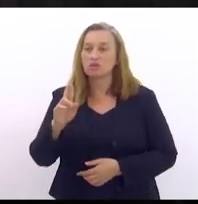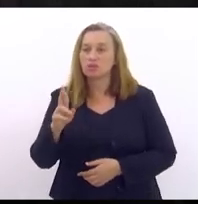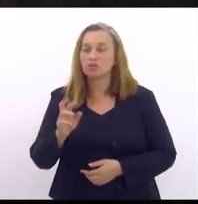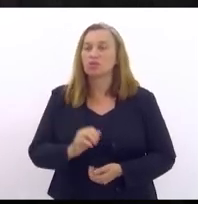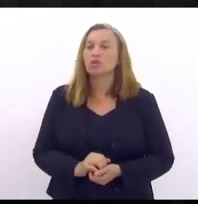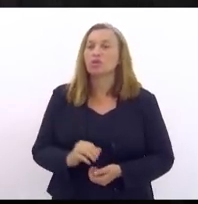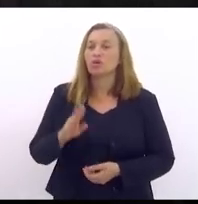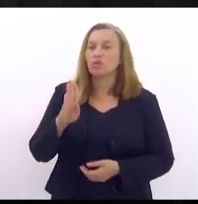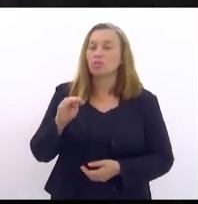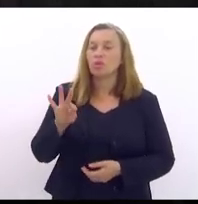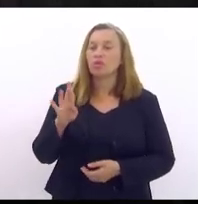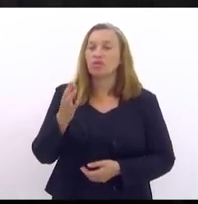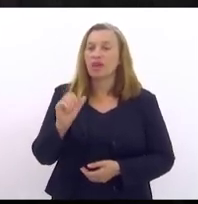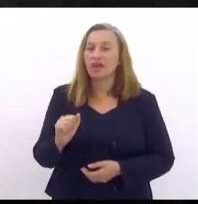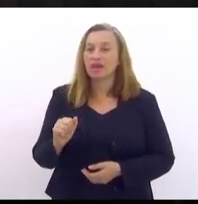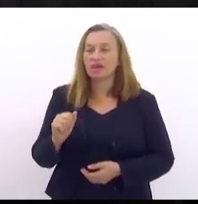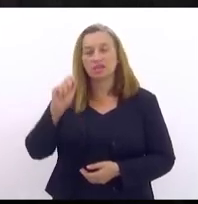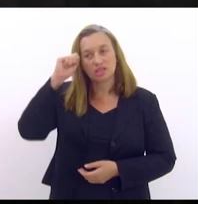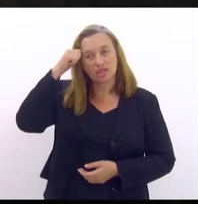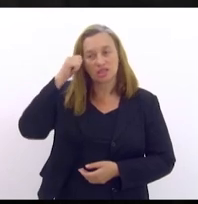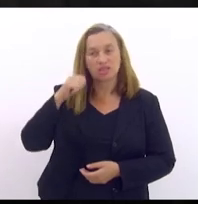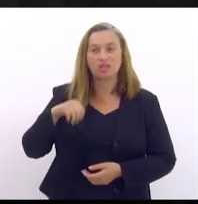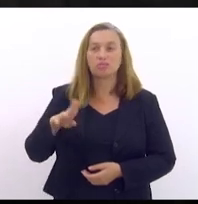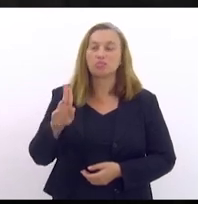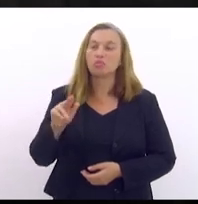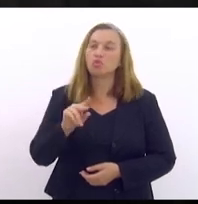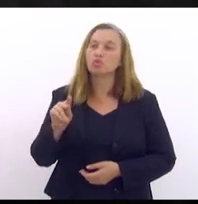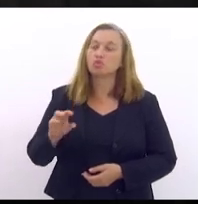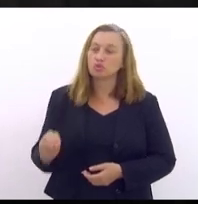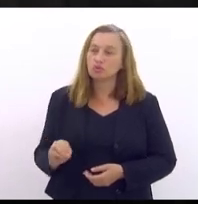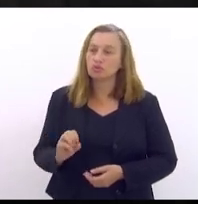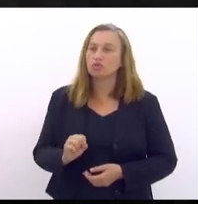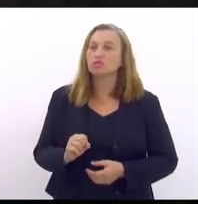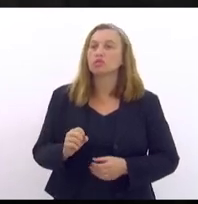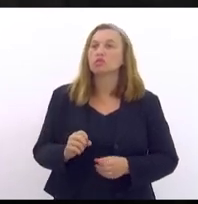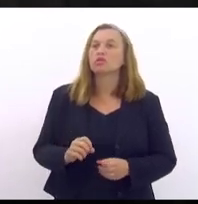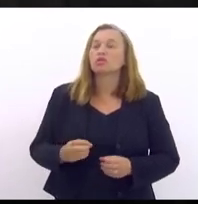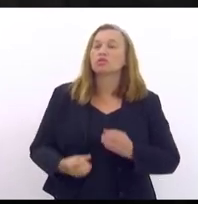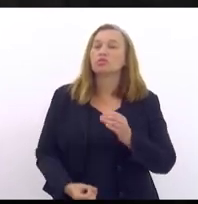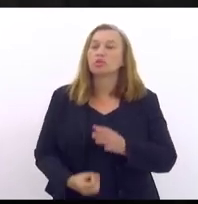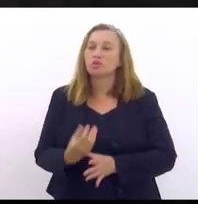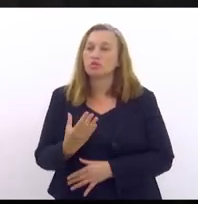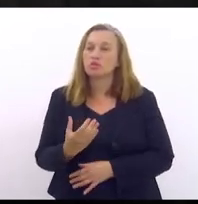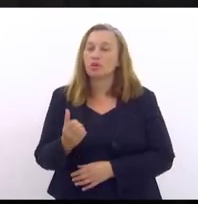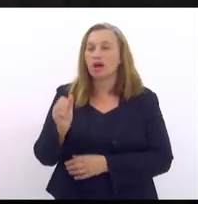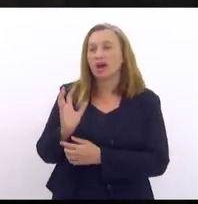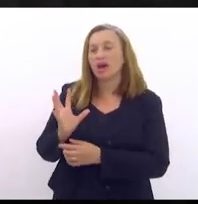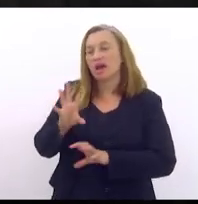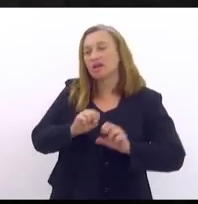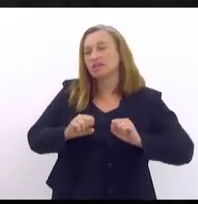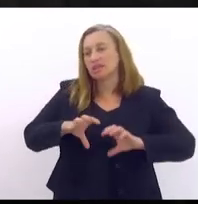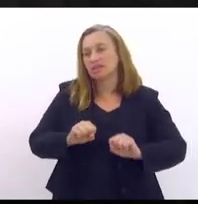Bonecas Negras de Búzios, a APROARTE, que é a Associação de Produtores Artesanais de Duas Barras, a ACORDAR,